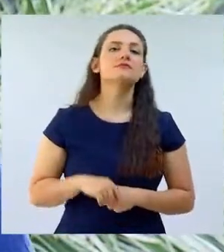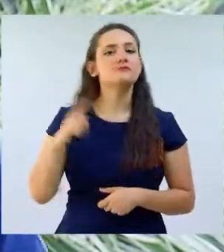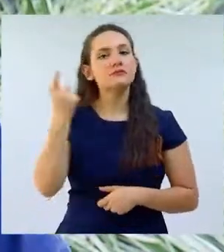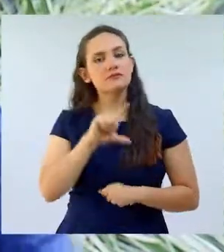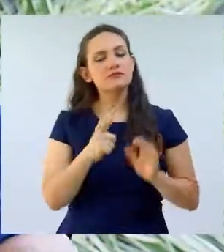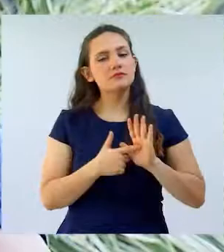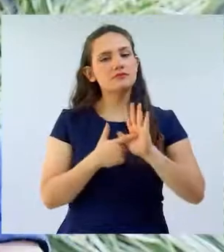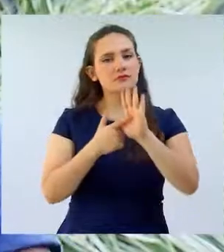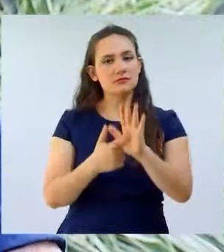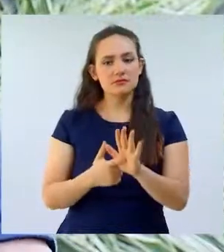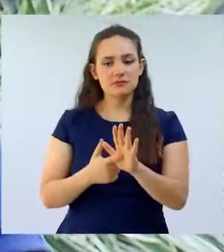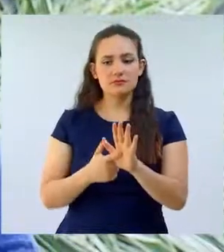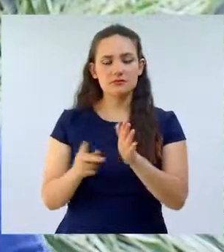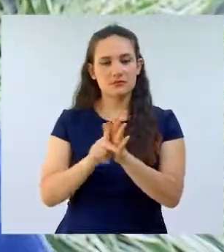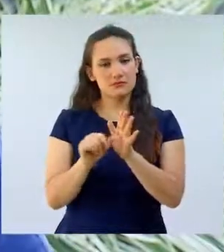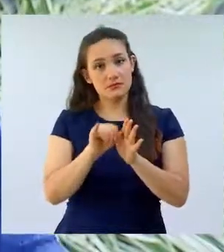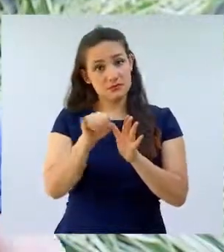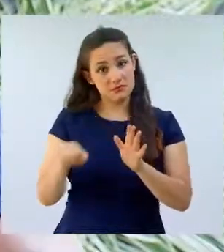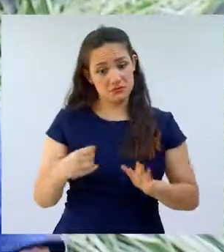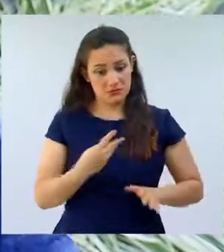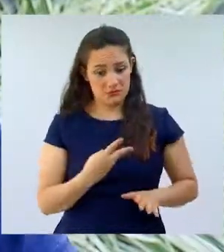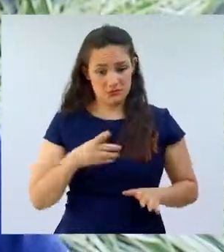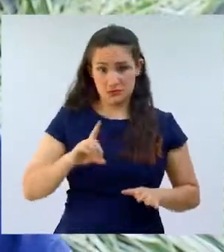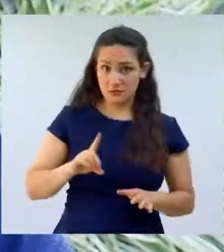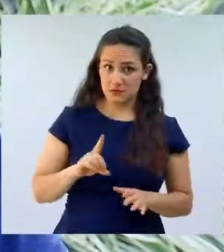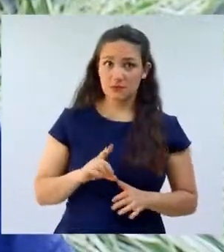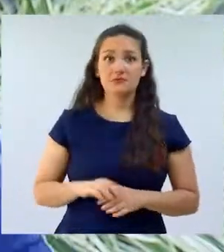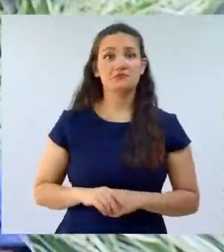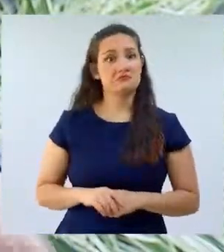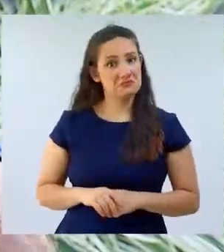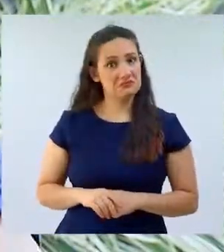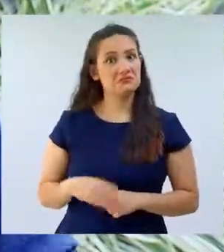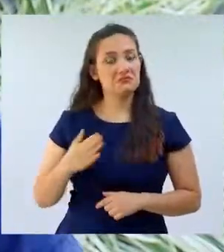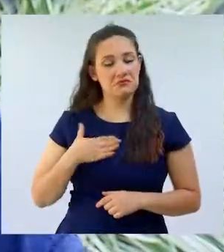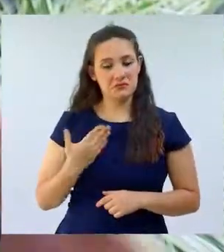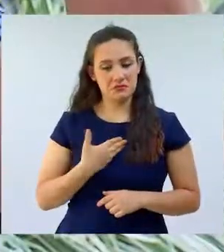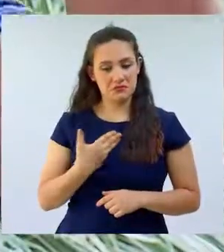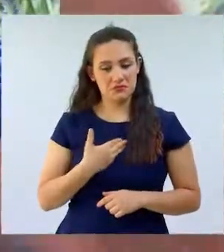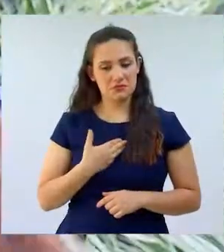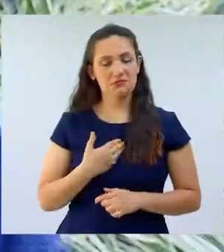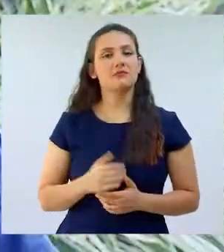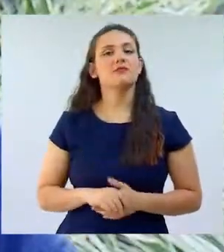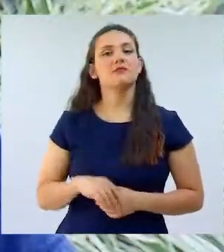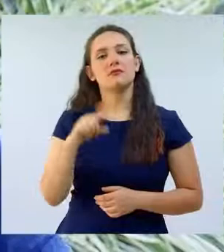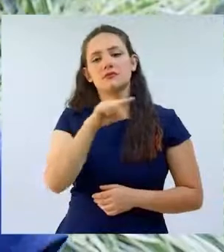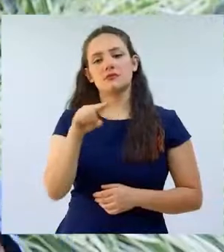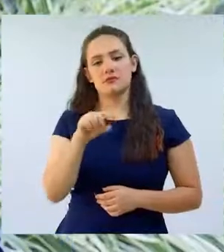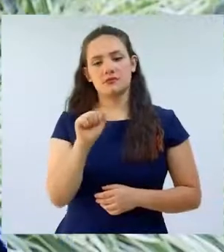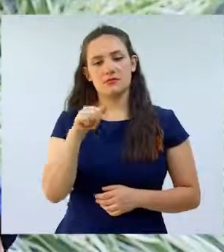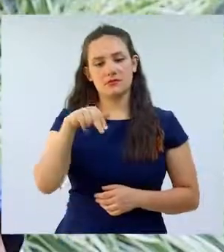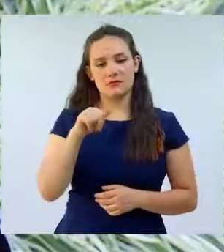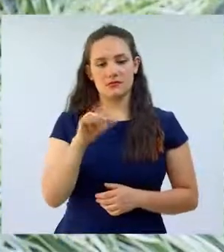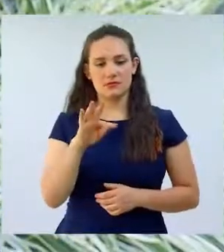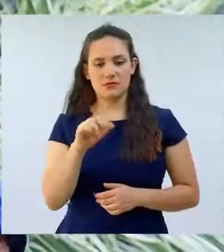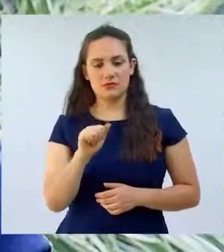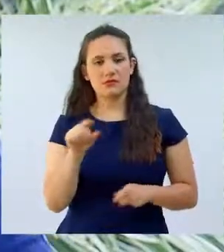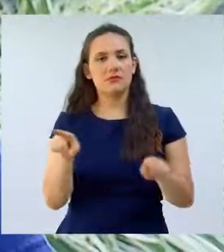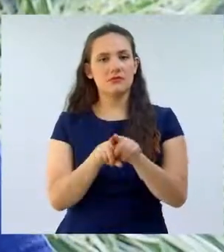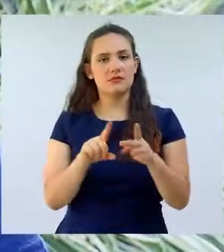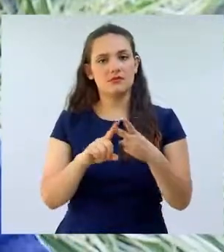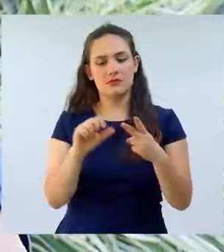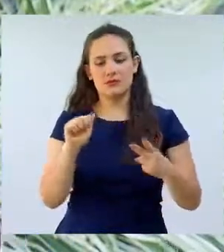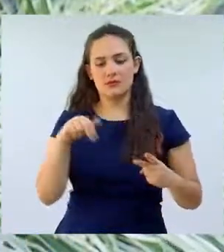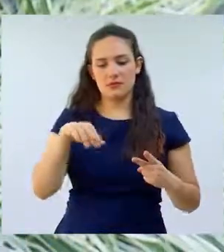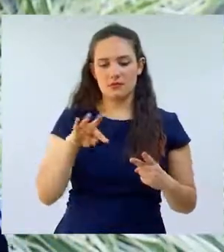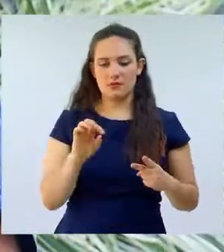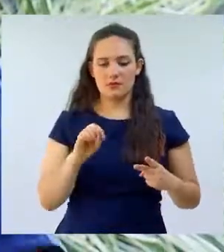porque ali nós apresentamos o projeto tudo em 3D, inclusive, que Deus o tenha, meu grande amigo Eurão Zanato, que sempre participou comigo nesses